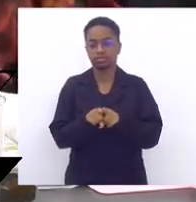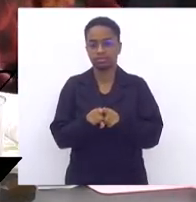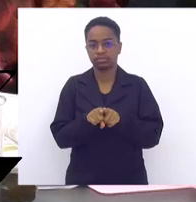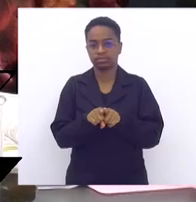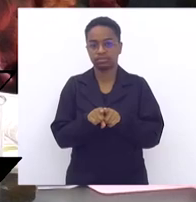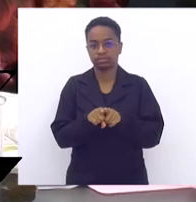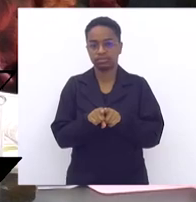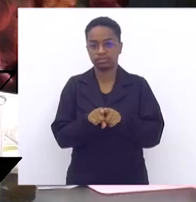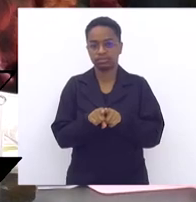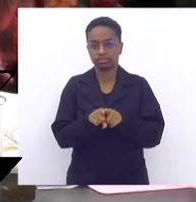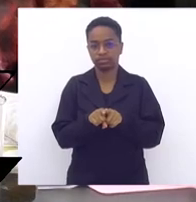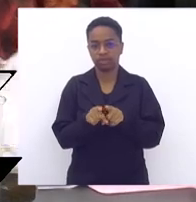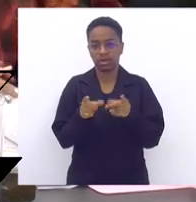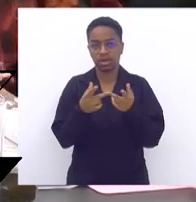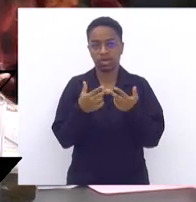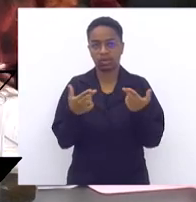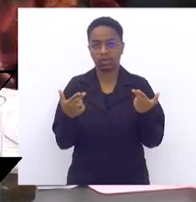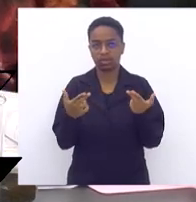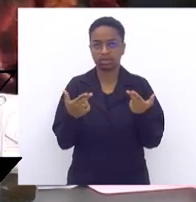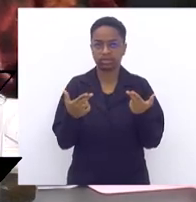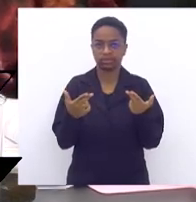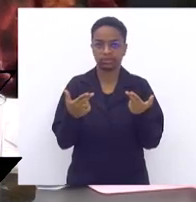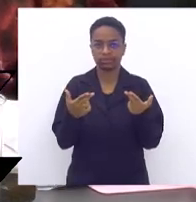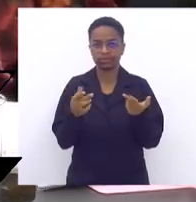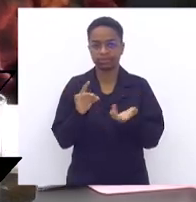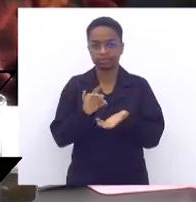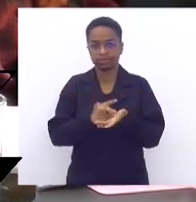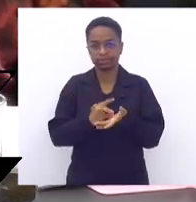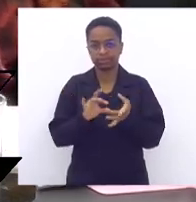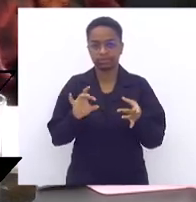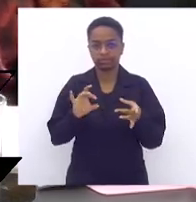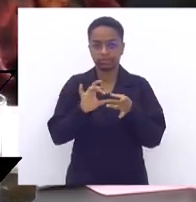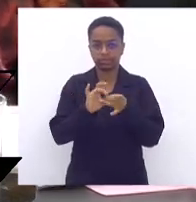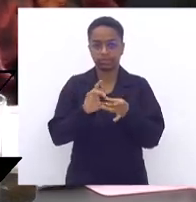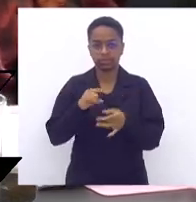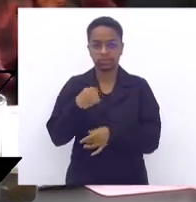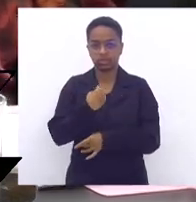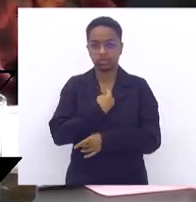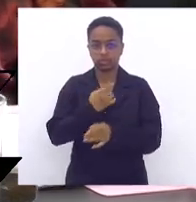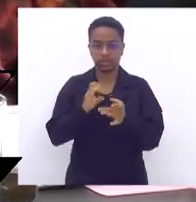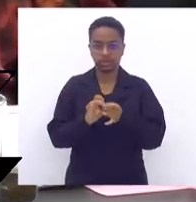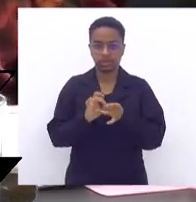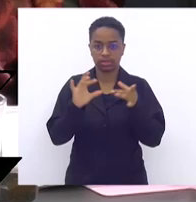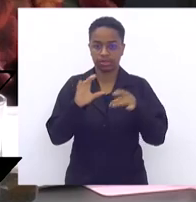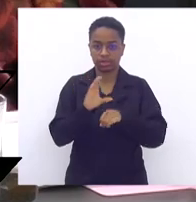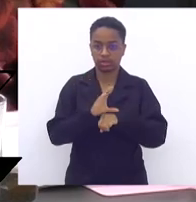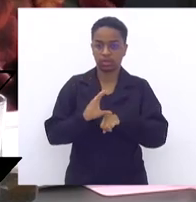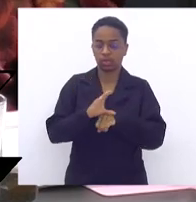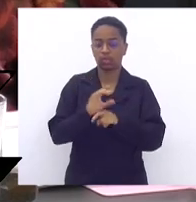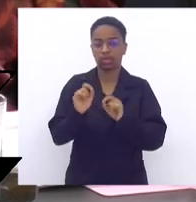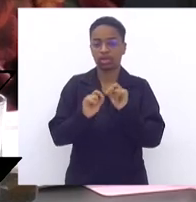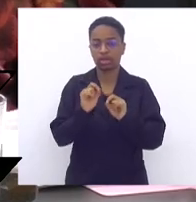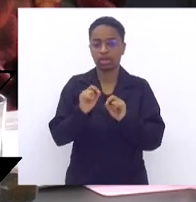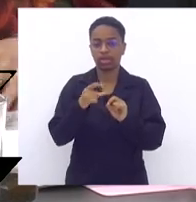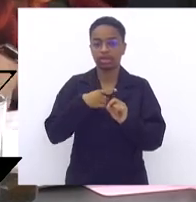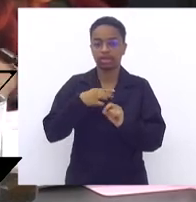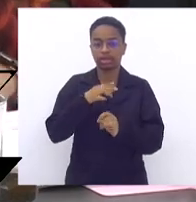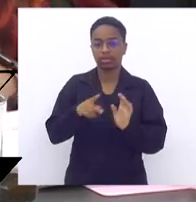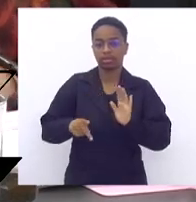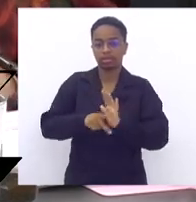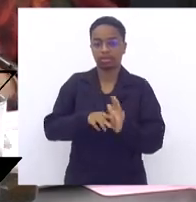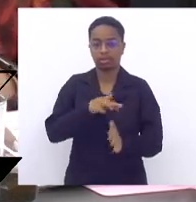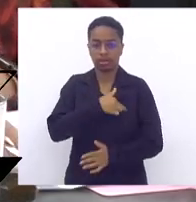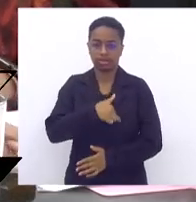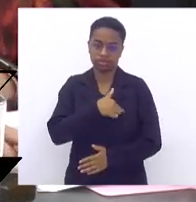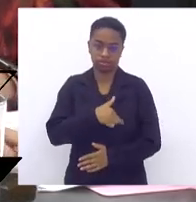está absolutamente dentro da nossa liberdade constitucional, que é exercer a nossa religião, seja ela